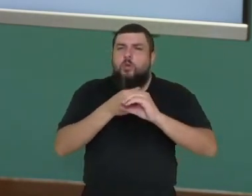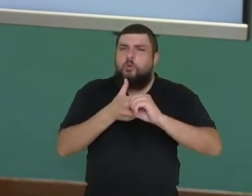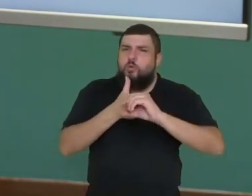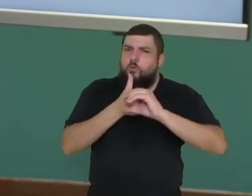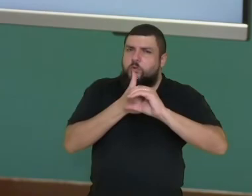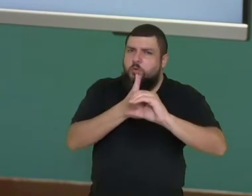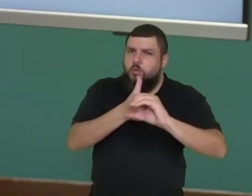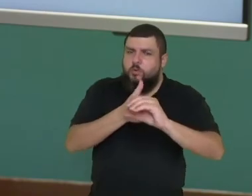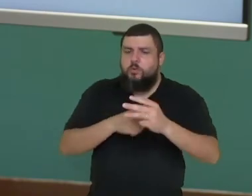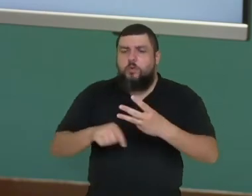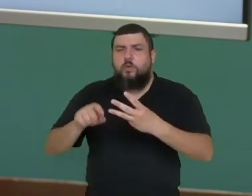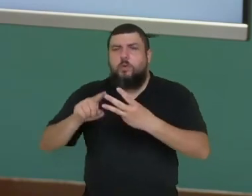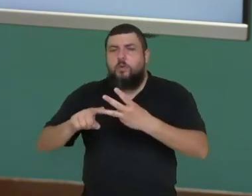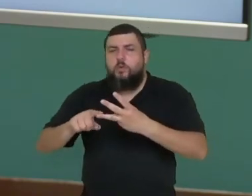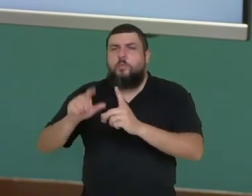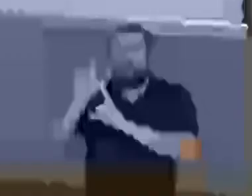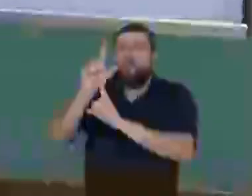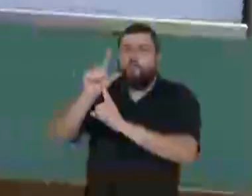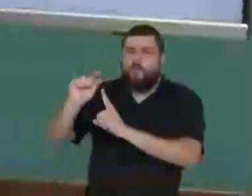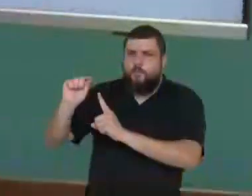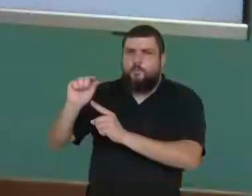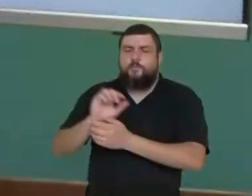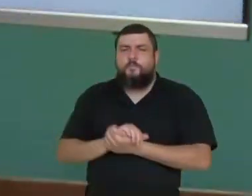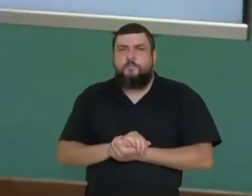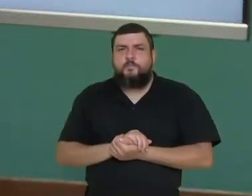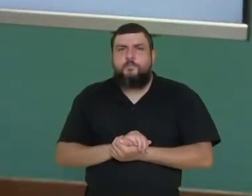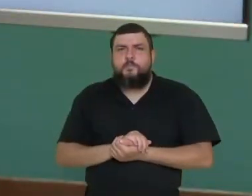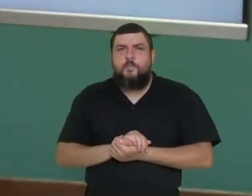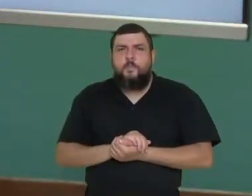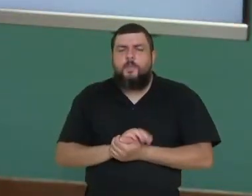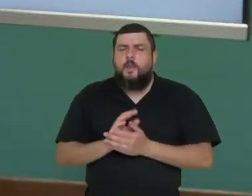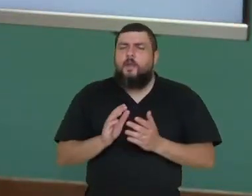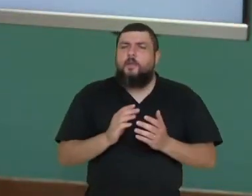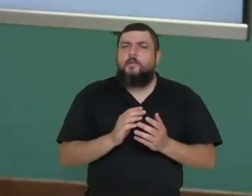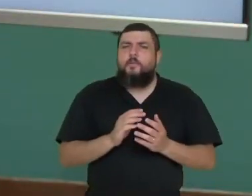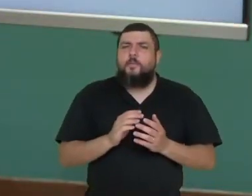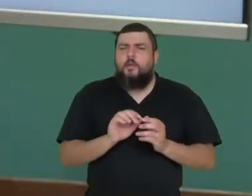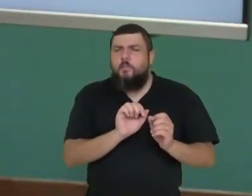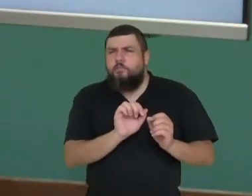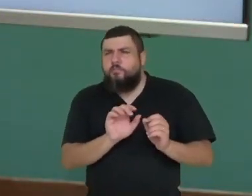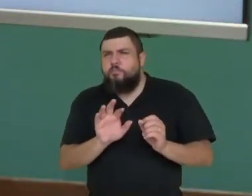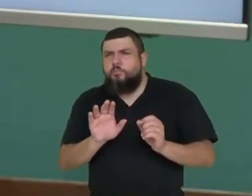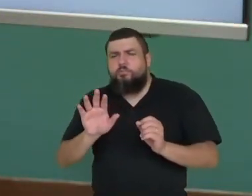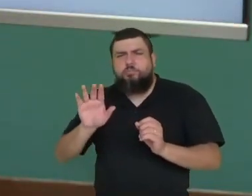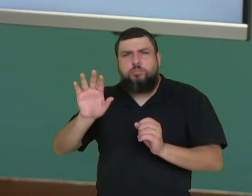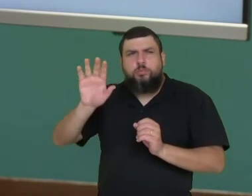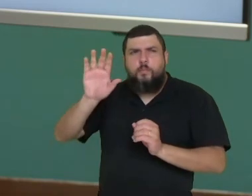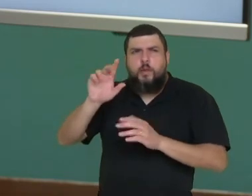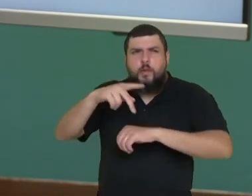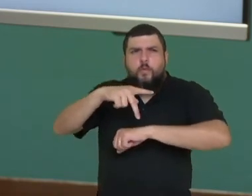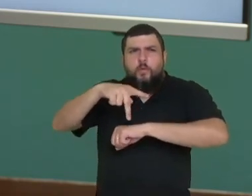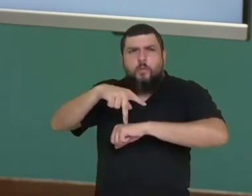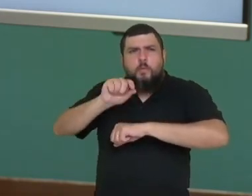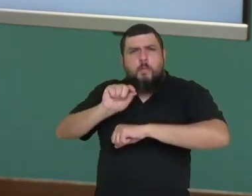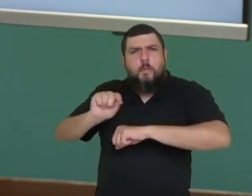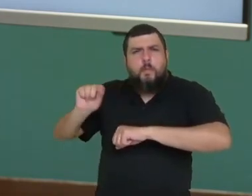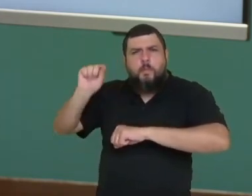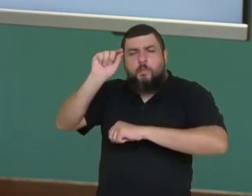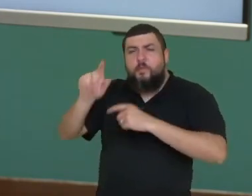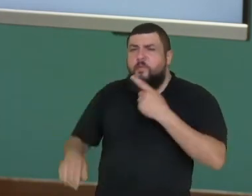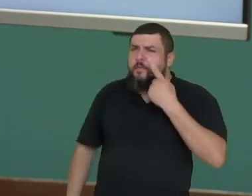islamismo. E chegar até Afeganistão, Paquistão, Quirguistão, Uzbequistão, impressionante isso,